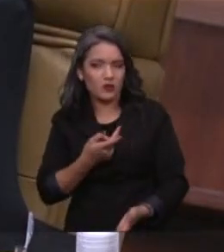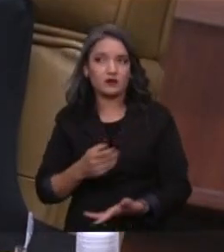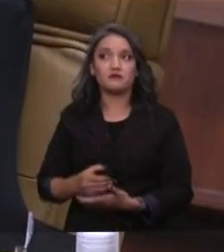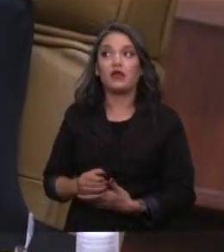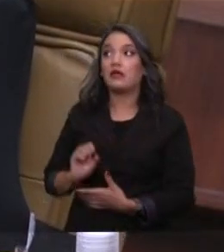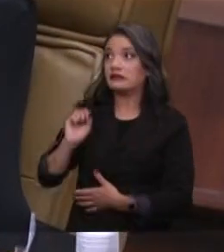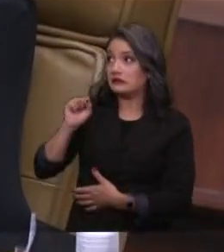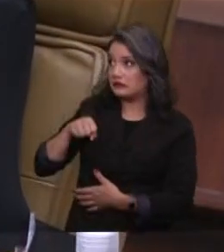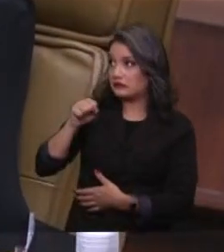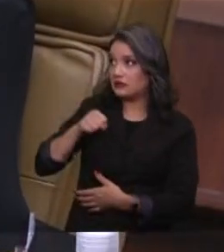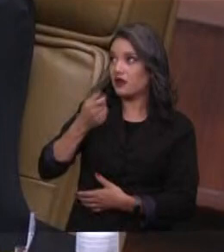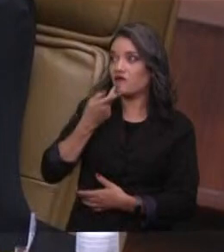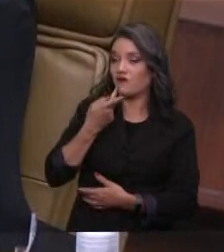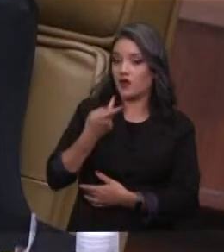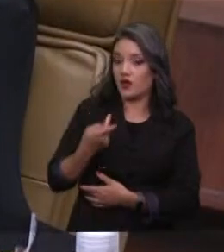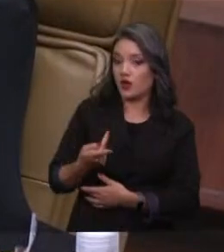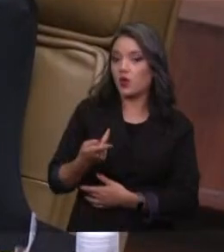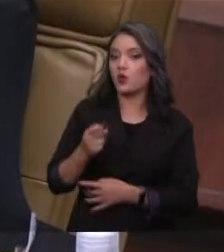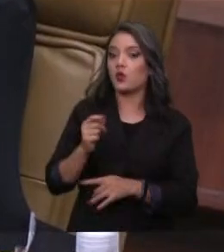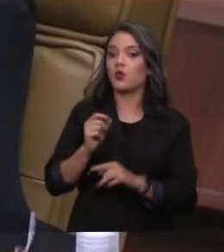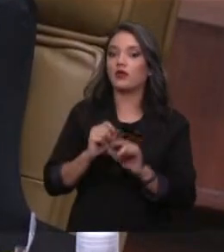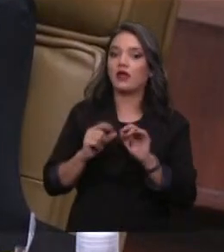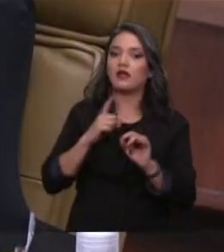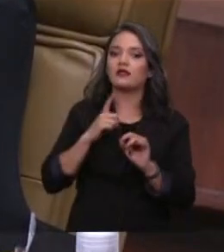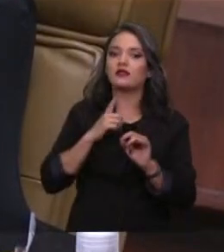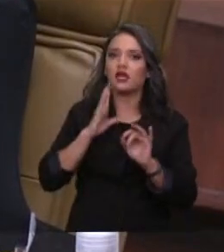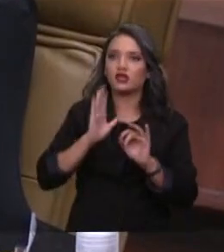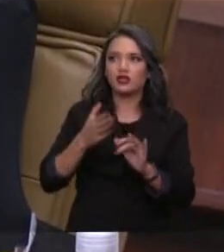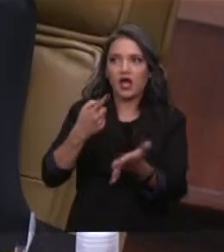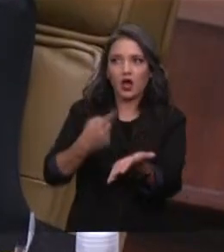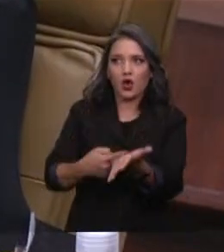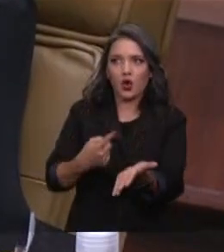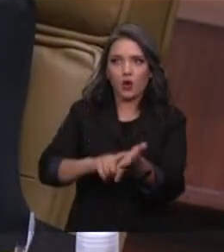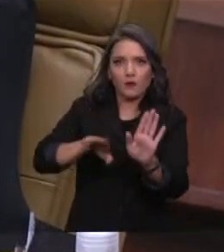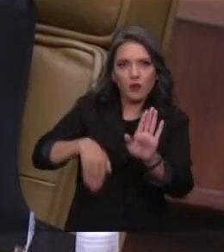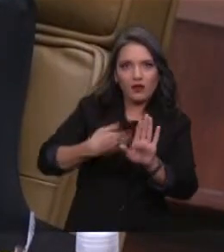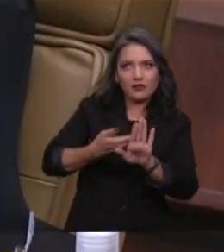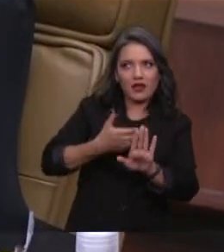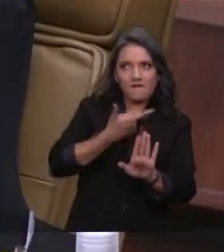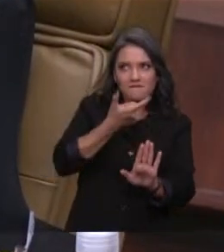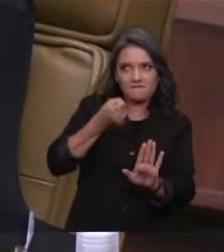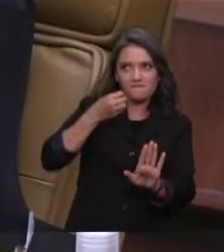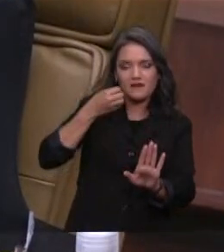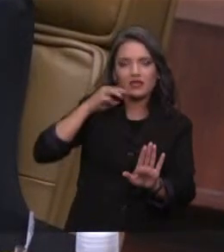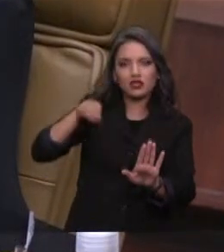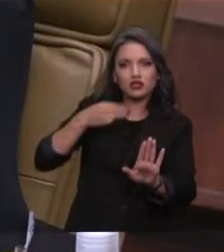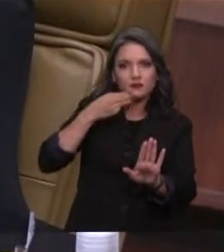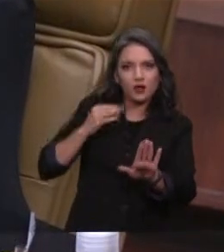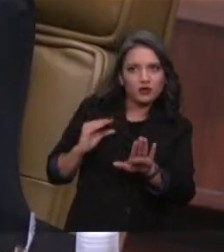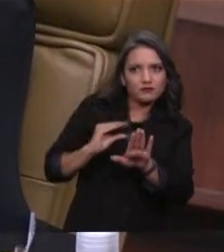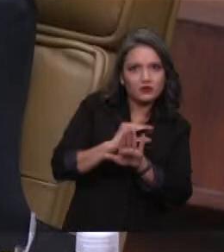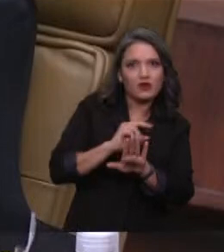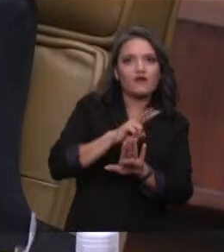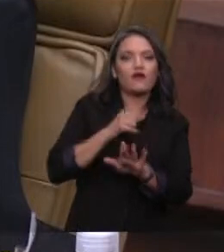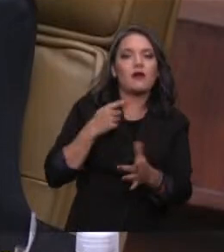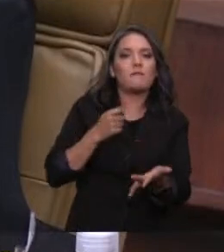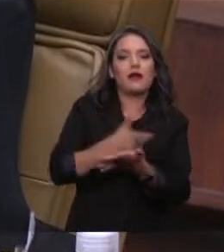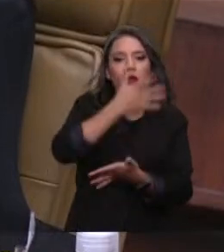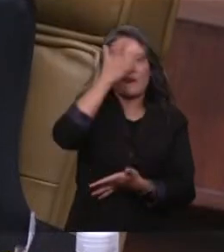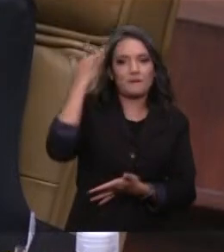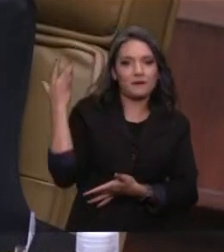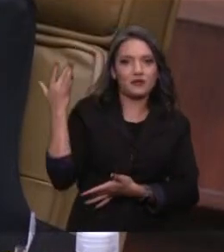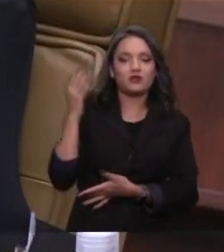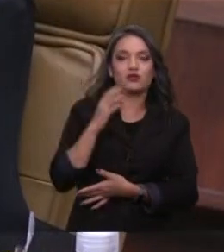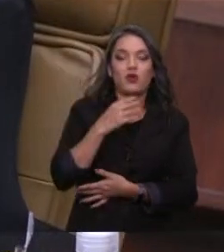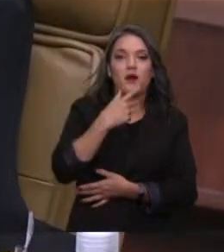testemunha. Ele me falou que tinha esse acerto de 20 milhões para pagar a uma pessoa chamada Pepe, que vem a ser o